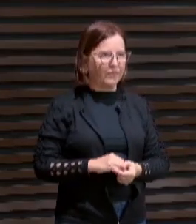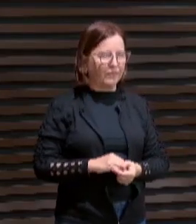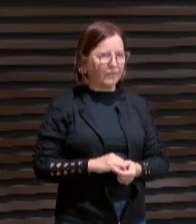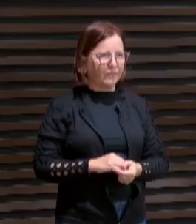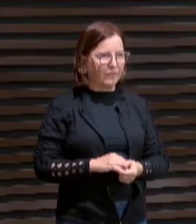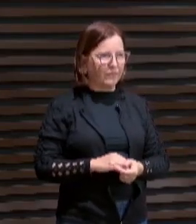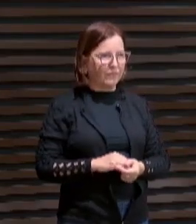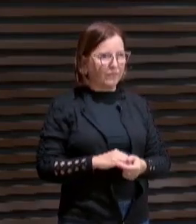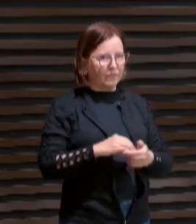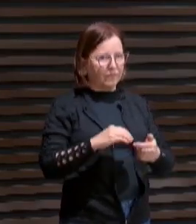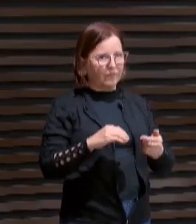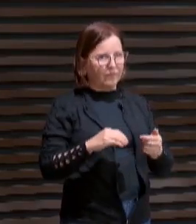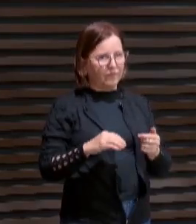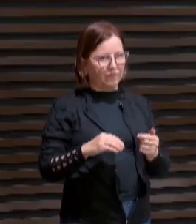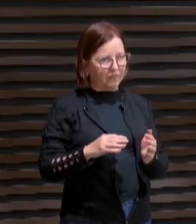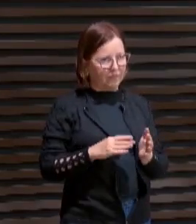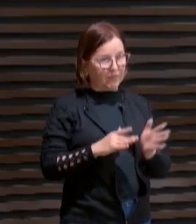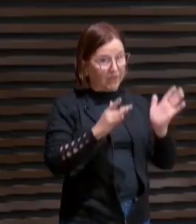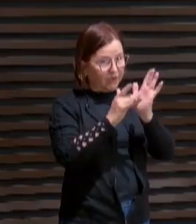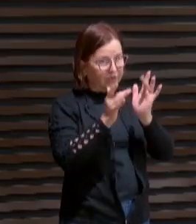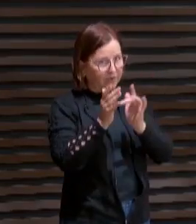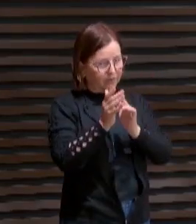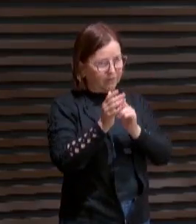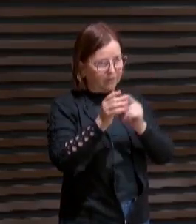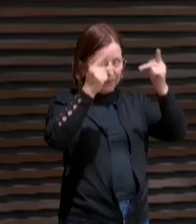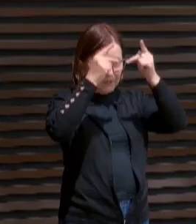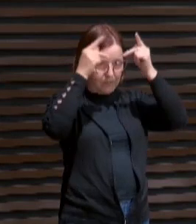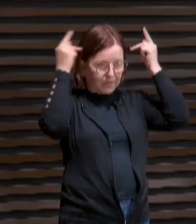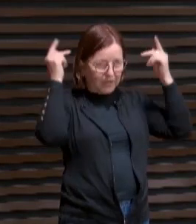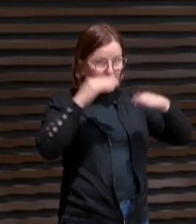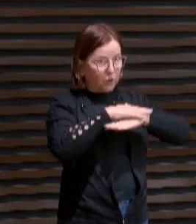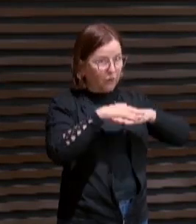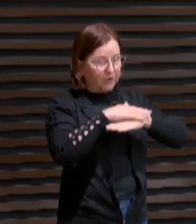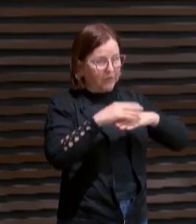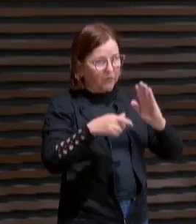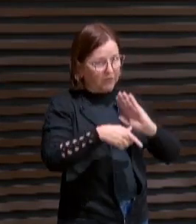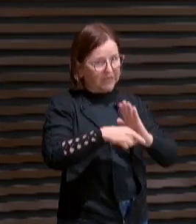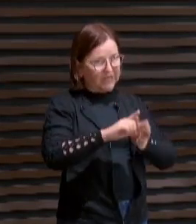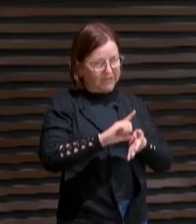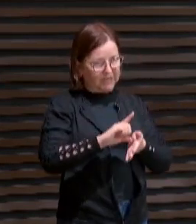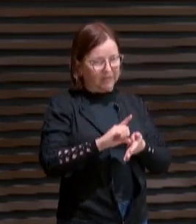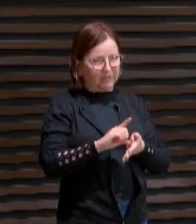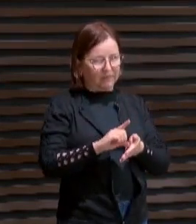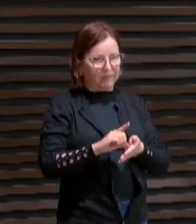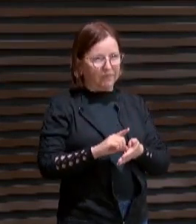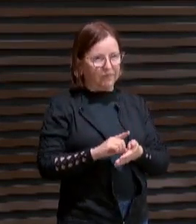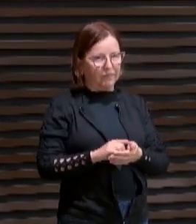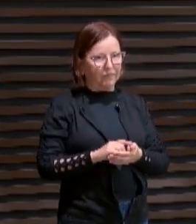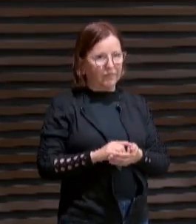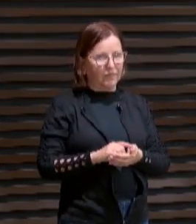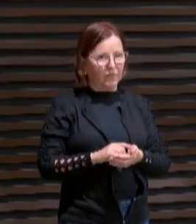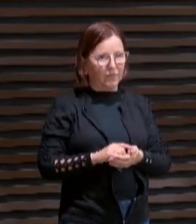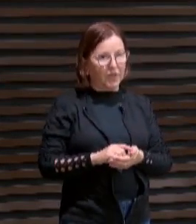Jesus e Pilatos estavam falando anteriormente sobre um reino, e era justo que o rei tivesse